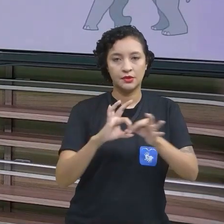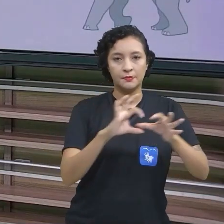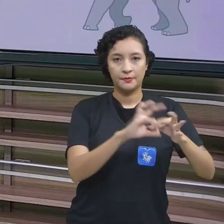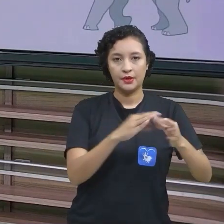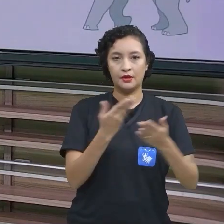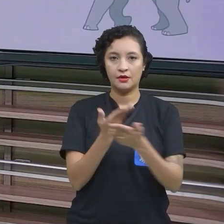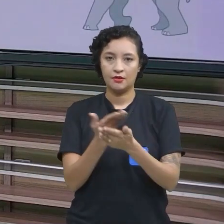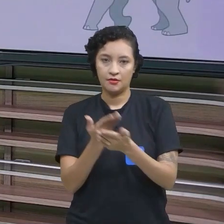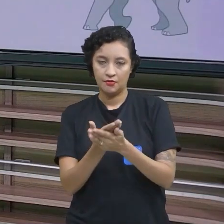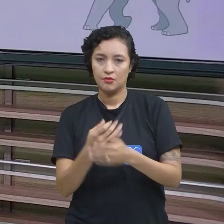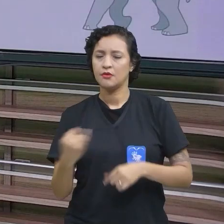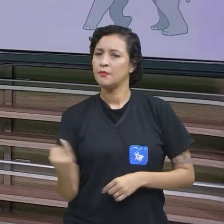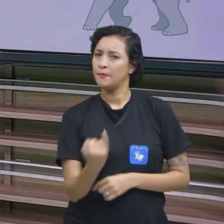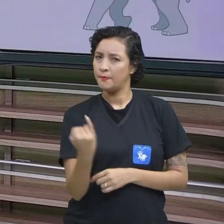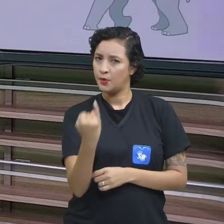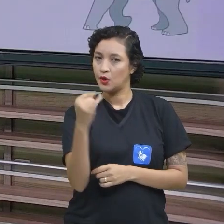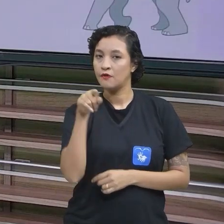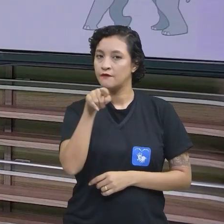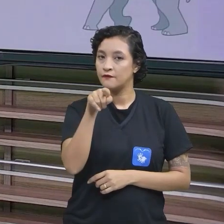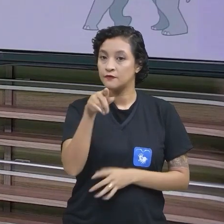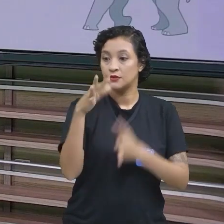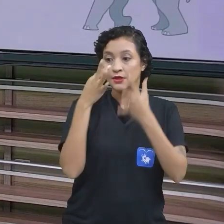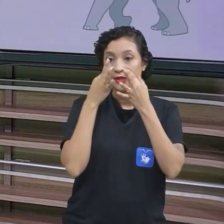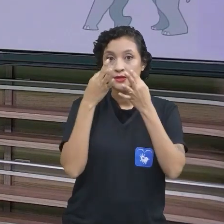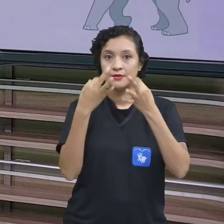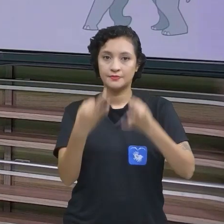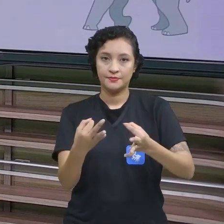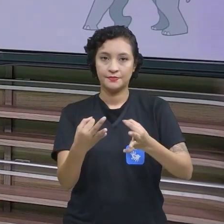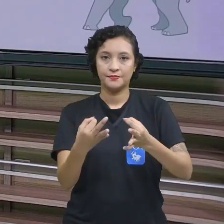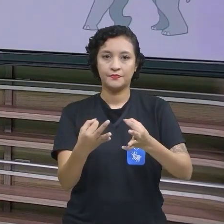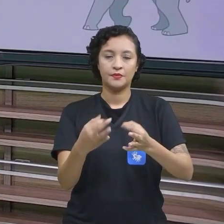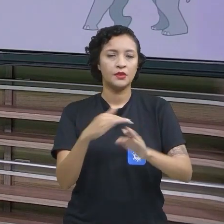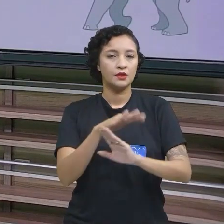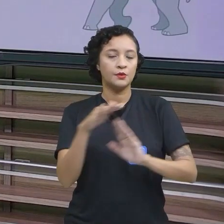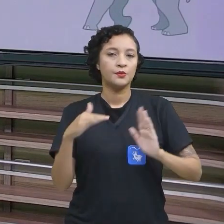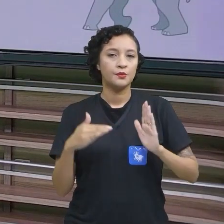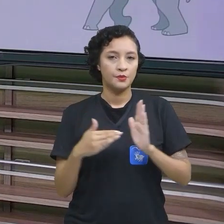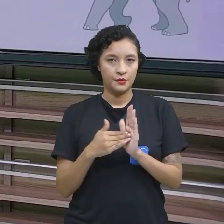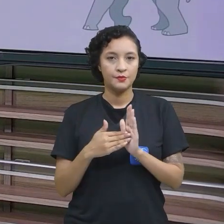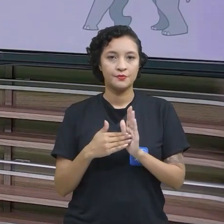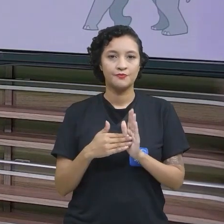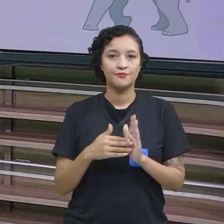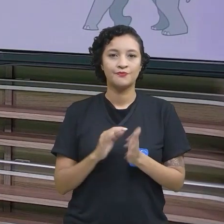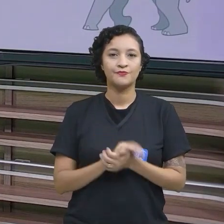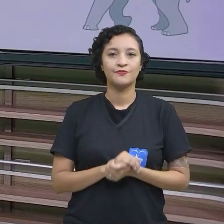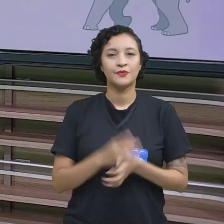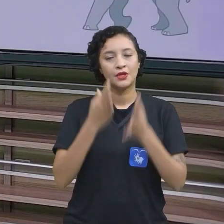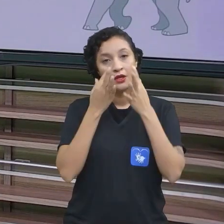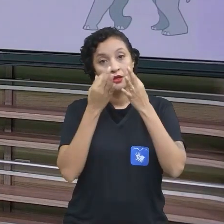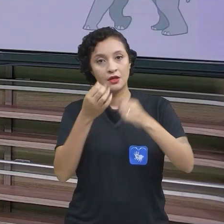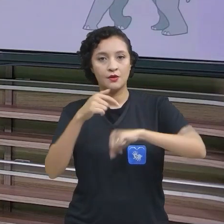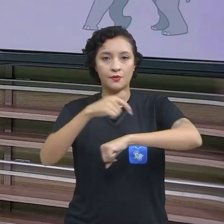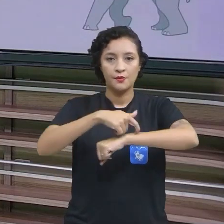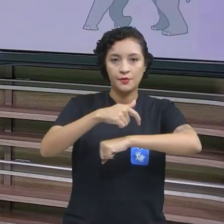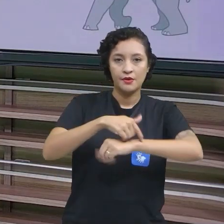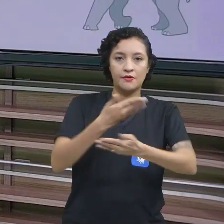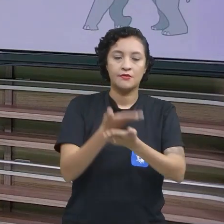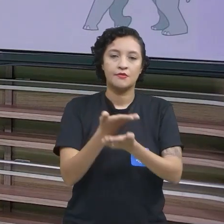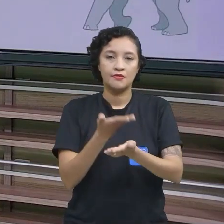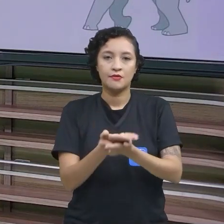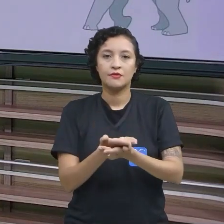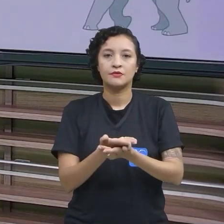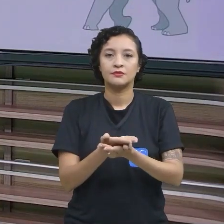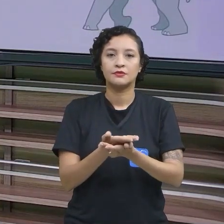é importante que você esteja ligado em tudo, né? Esteja antenado sobre os horários das aulas, sobre